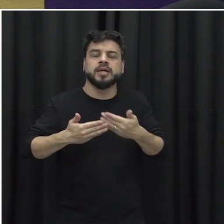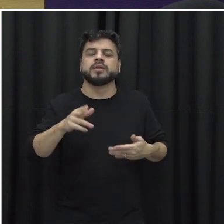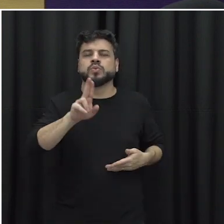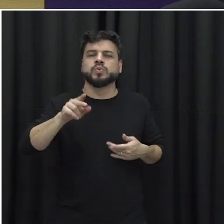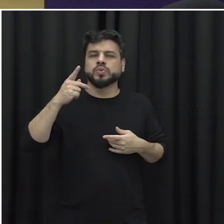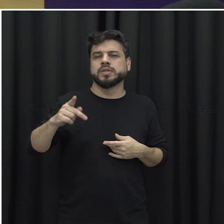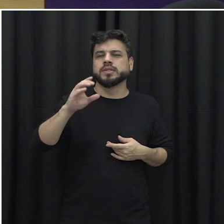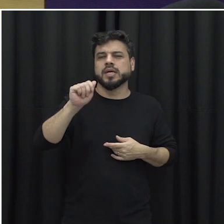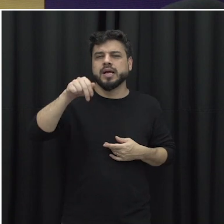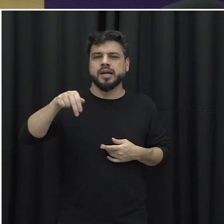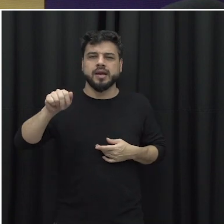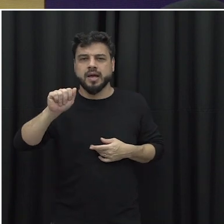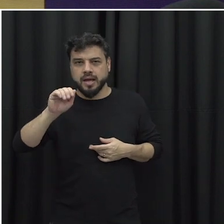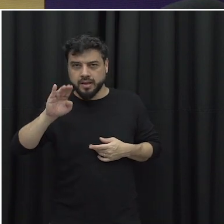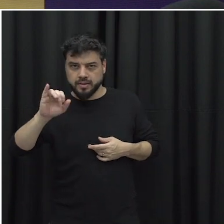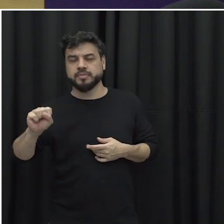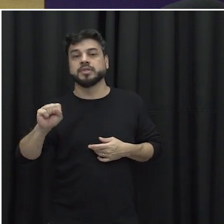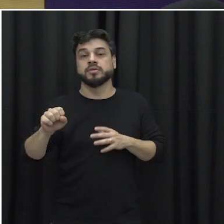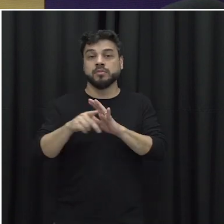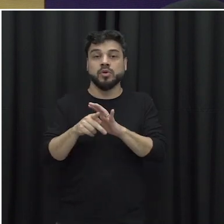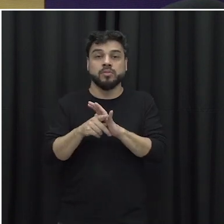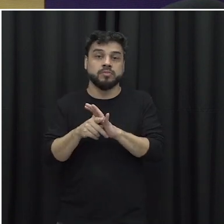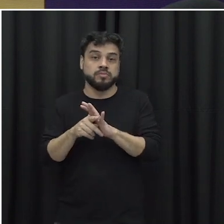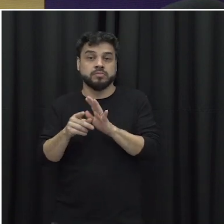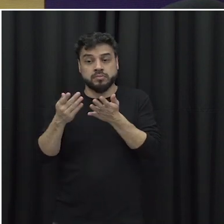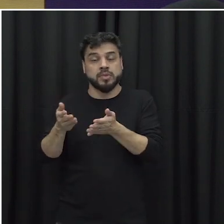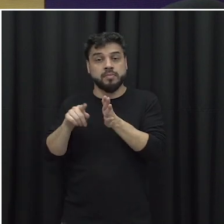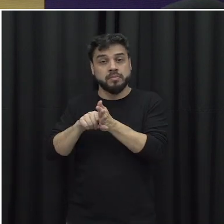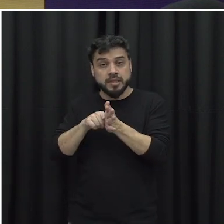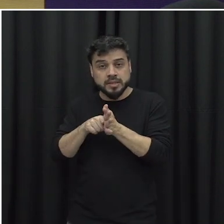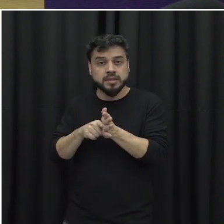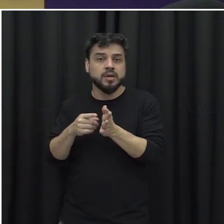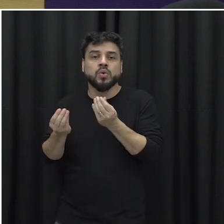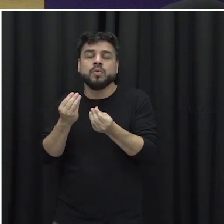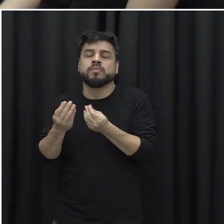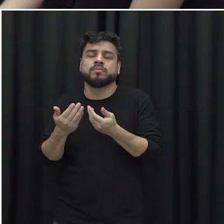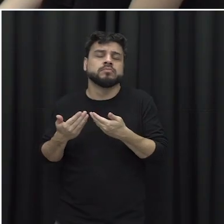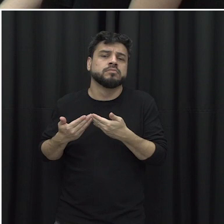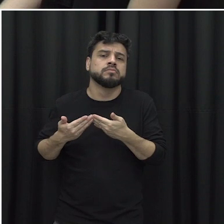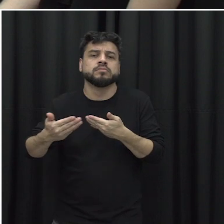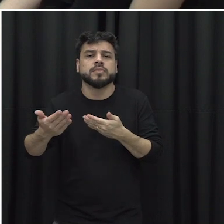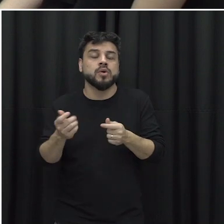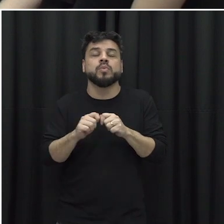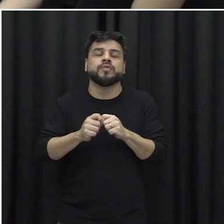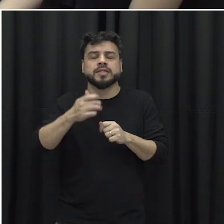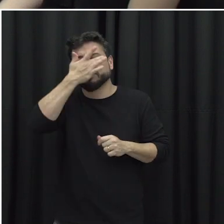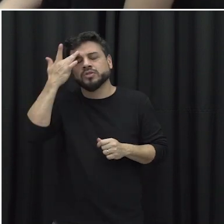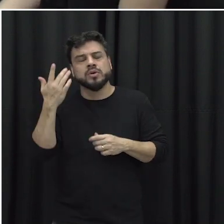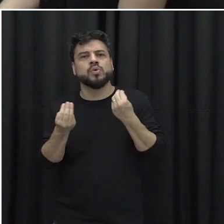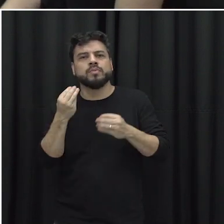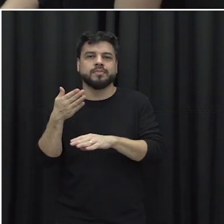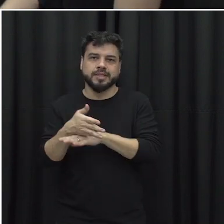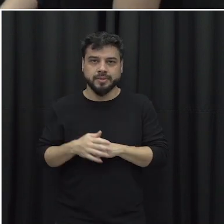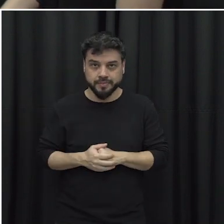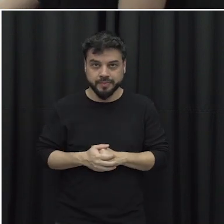de pesquisa ou que seja de pesquisa, qual o caminho que a pessoa deve seguir? Sim, não ligado à pesquisa, hoje a